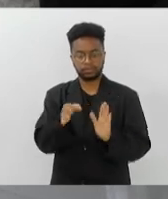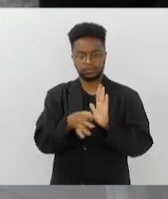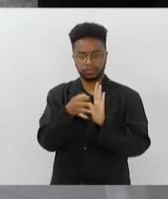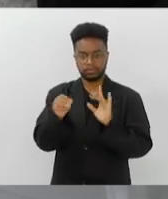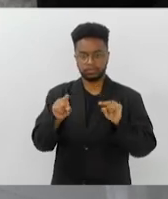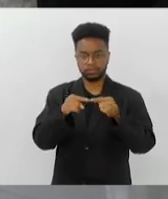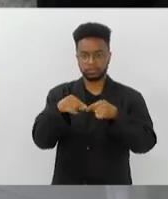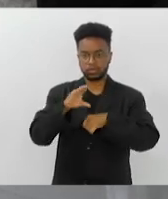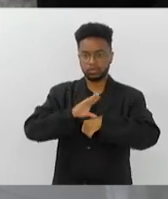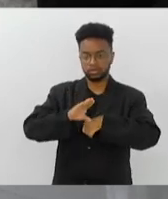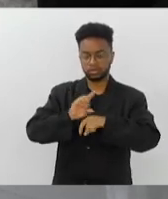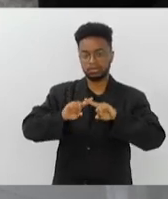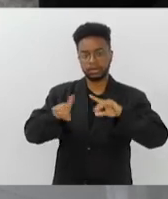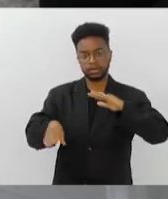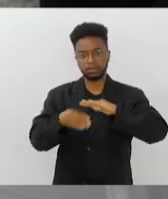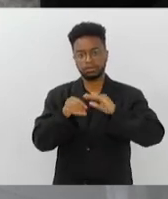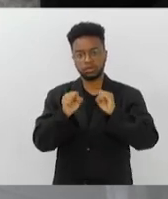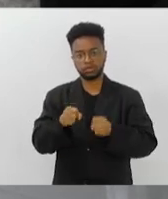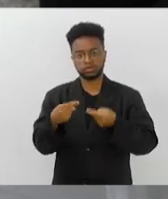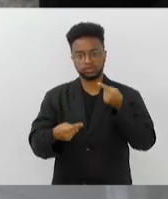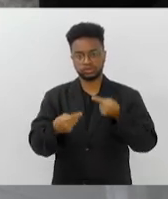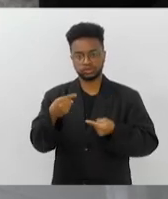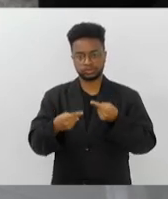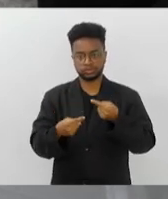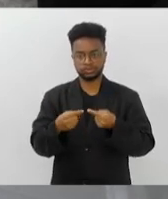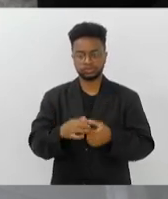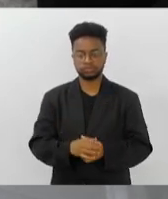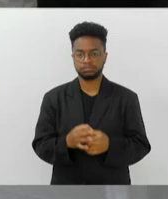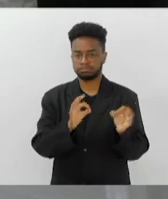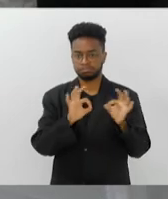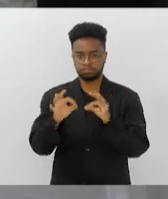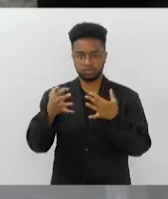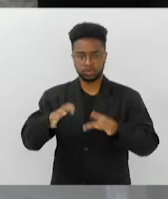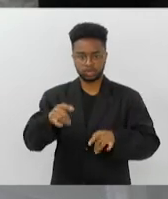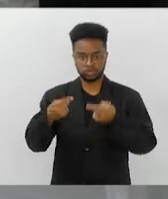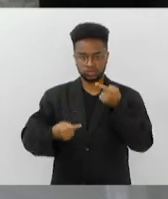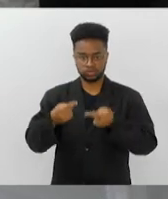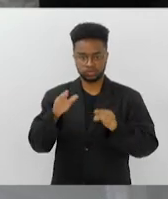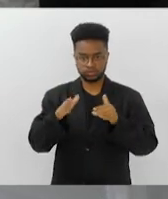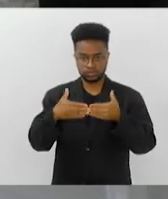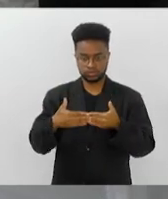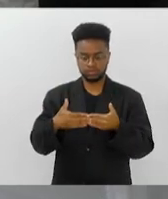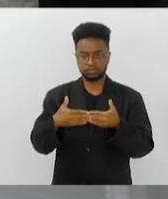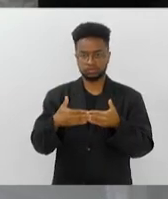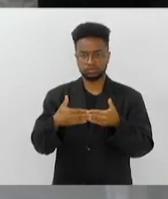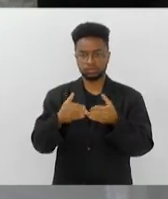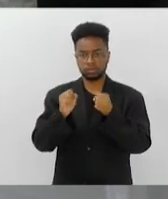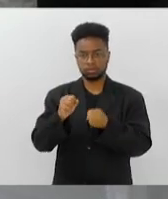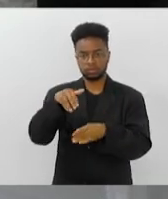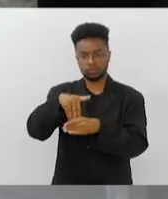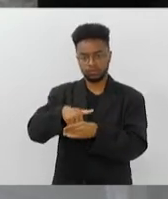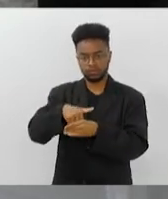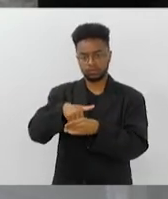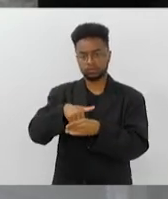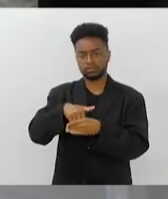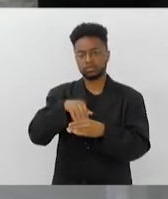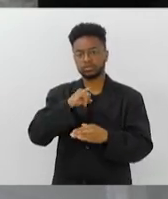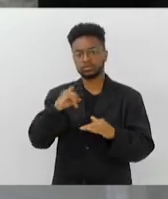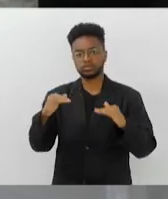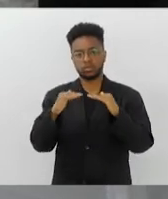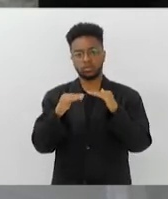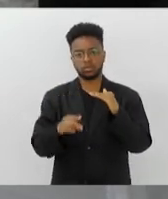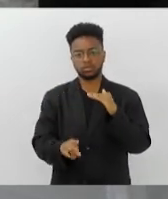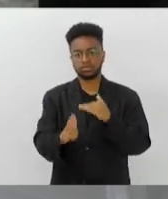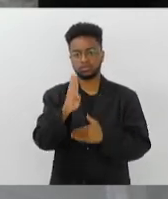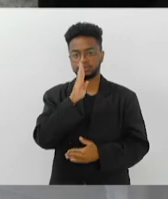pela constitucionalidade com emenda. Em discussão. Não havendo quem queira discutir, encerrada a discussão. Em votação, senhores que